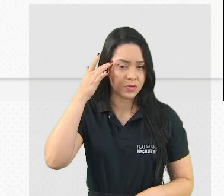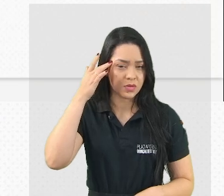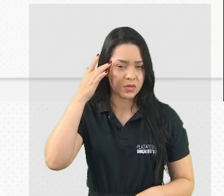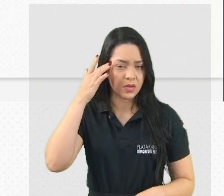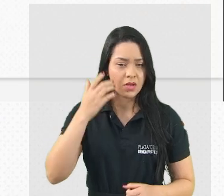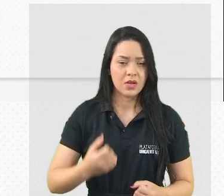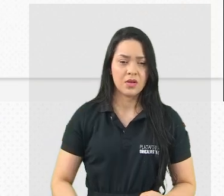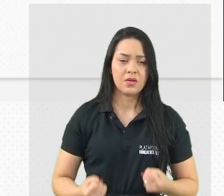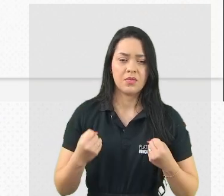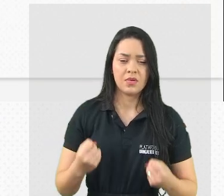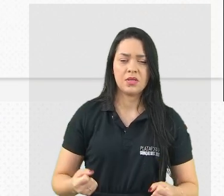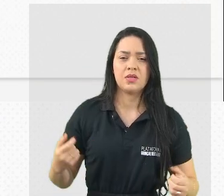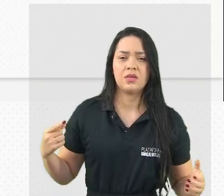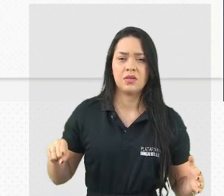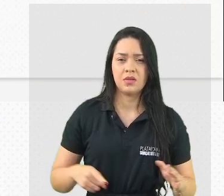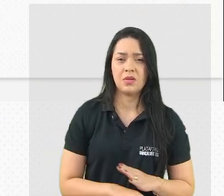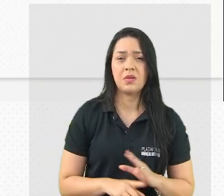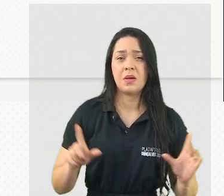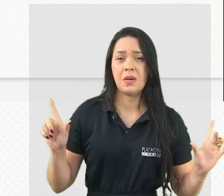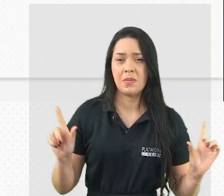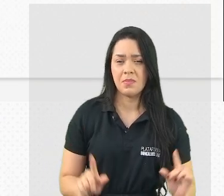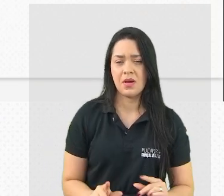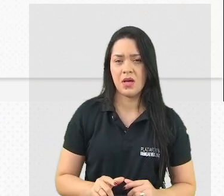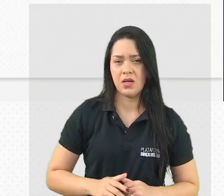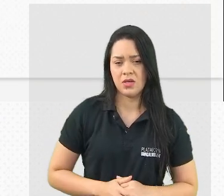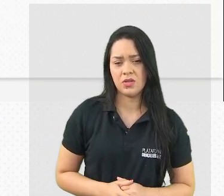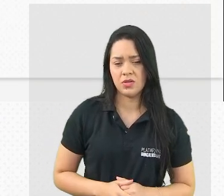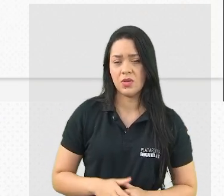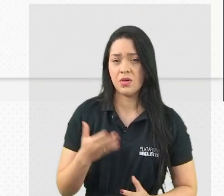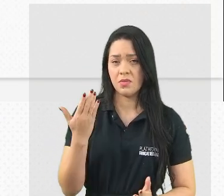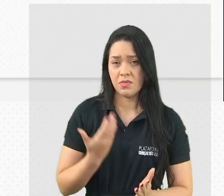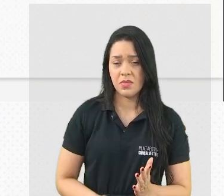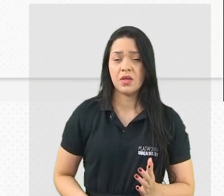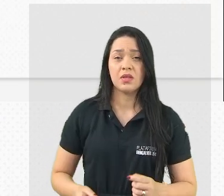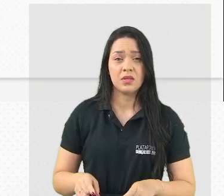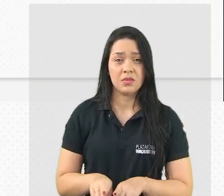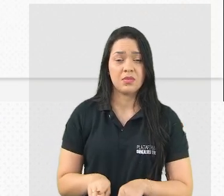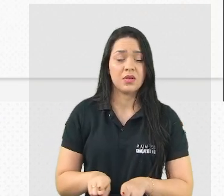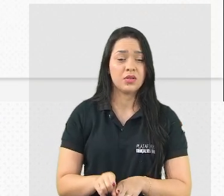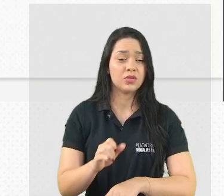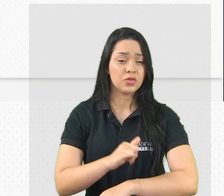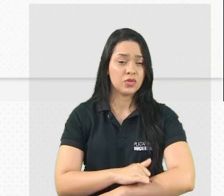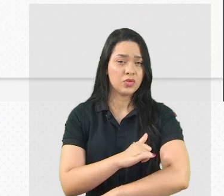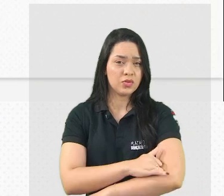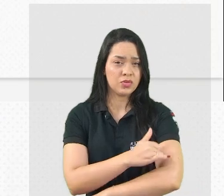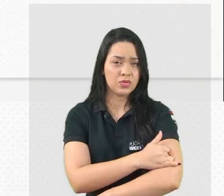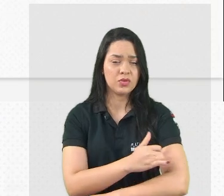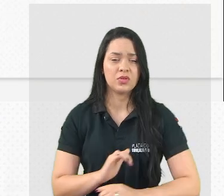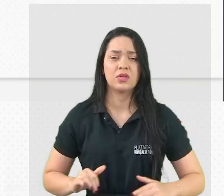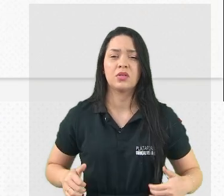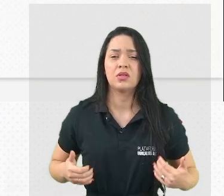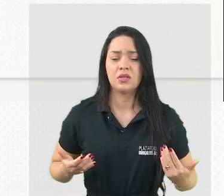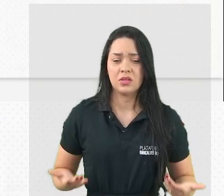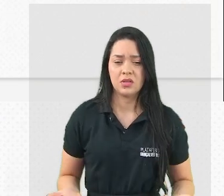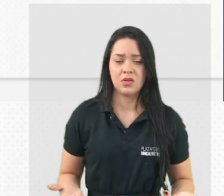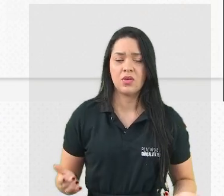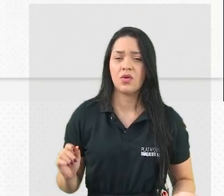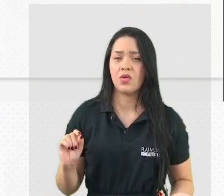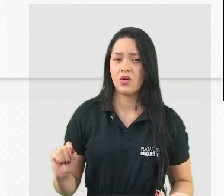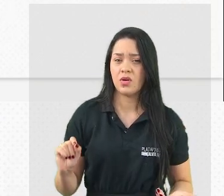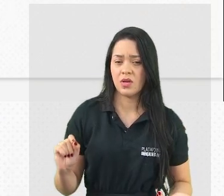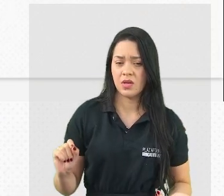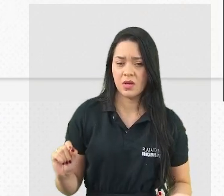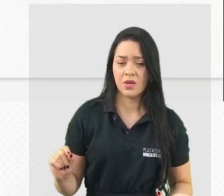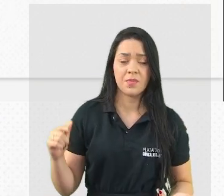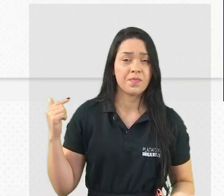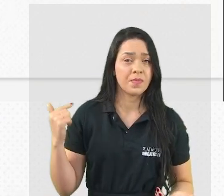peso corporal extremamente baixo, perda de massa e de gordura corporal. Então, pessoal, quando